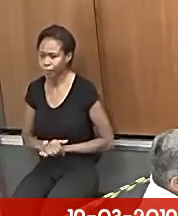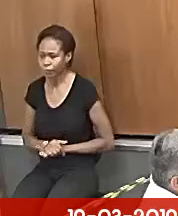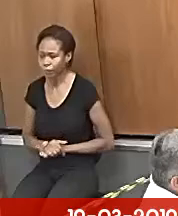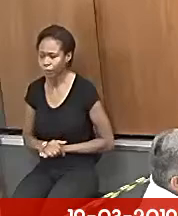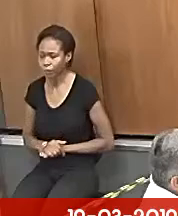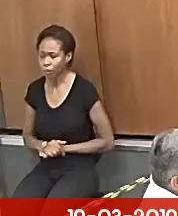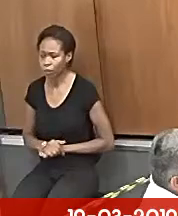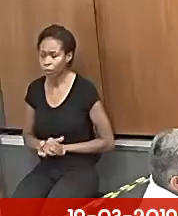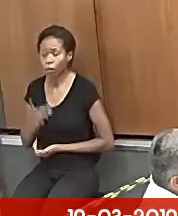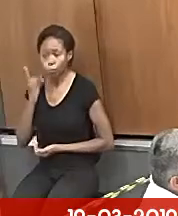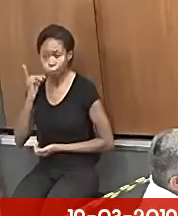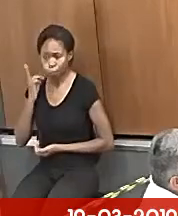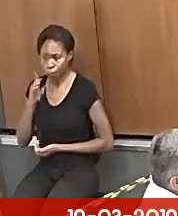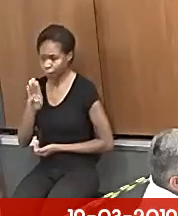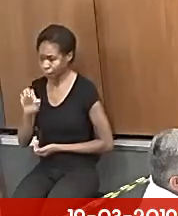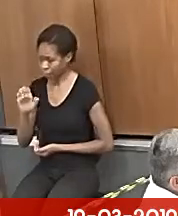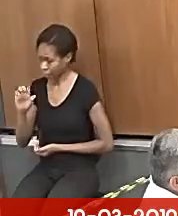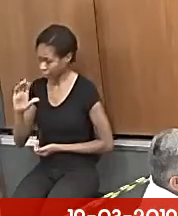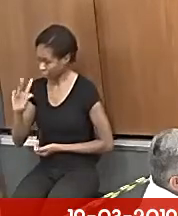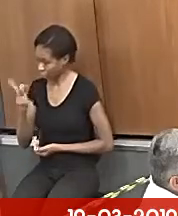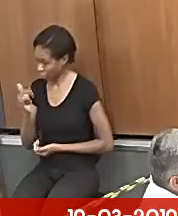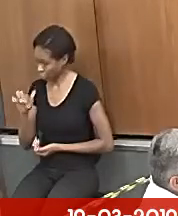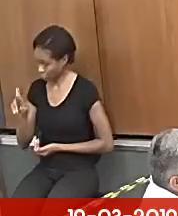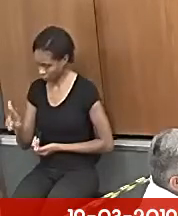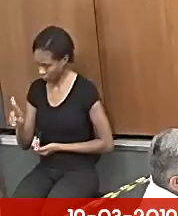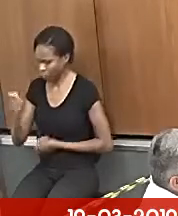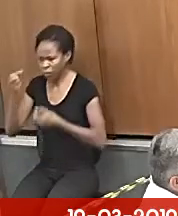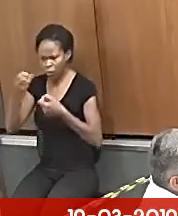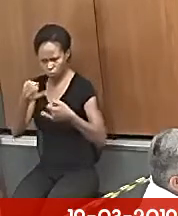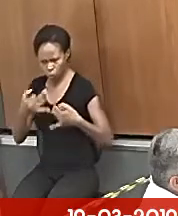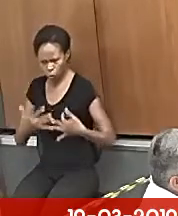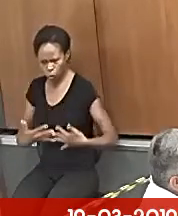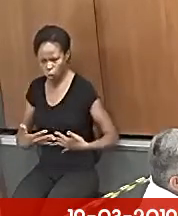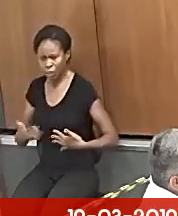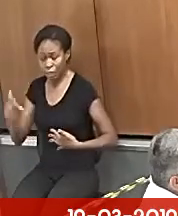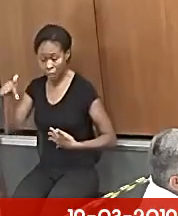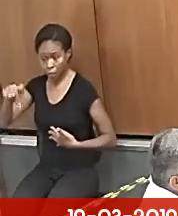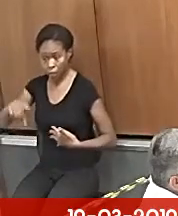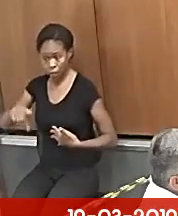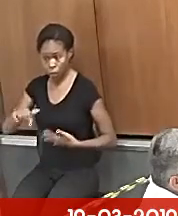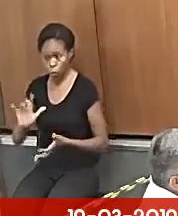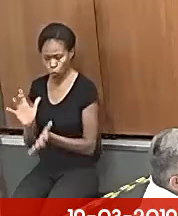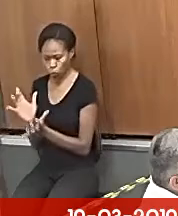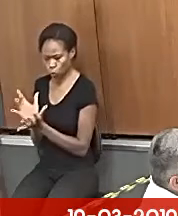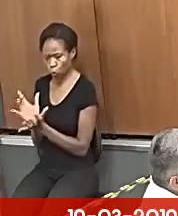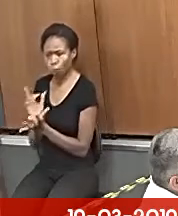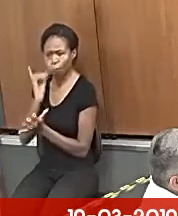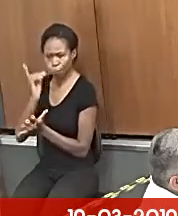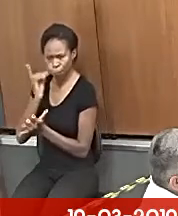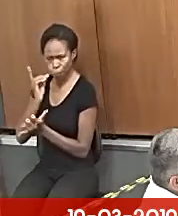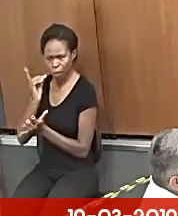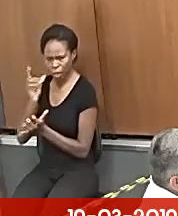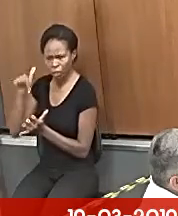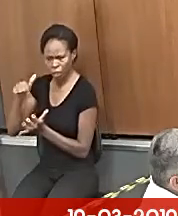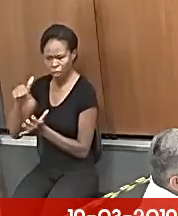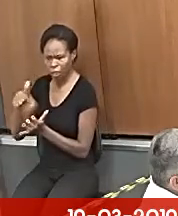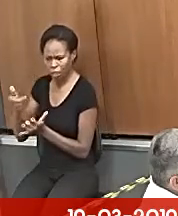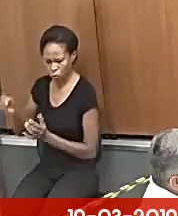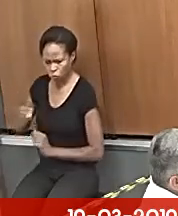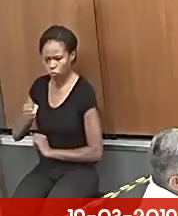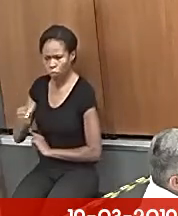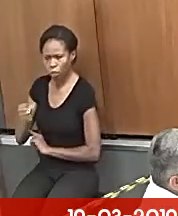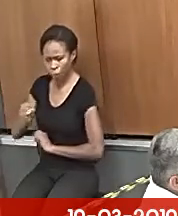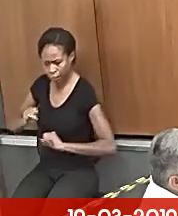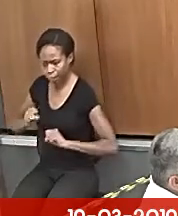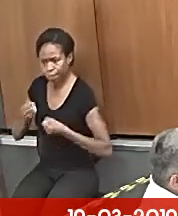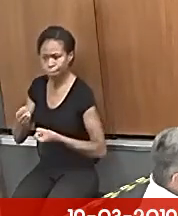deputado duarte bexiga ele fala de uma coluna aqui de deputados que se formam é pra defender